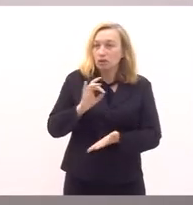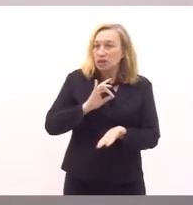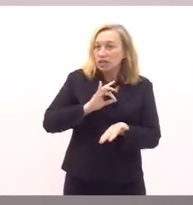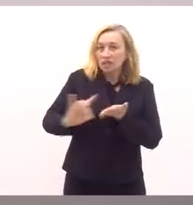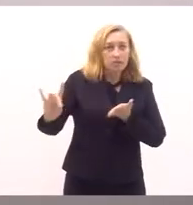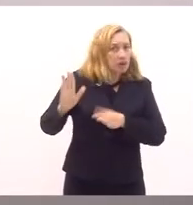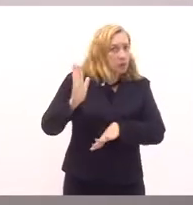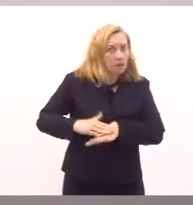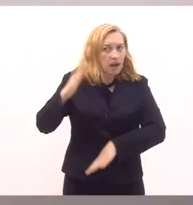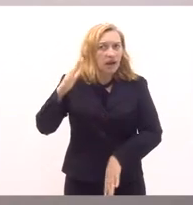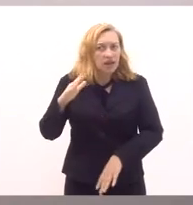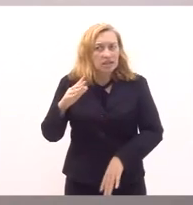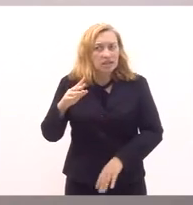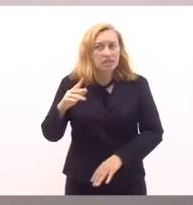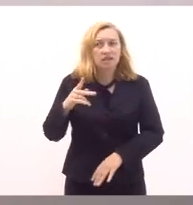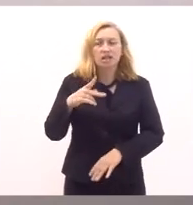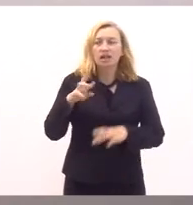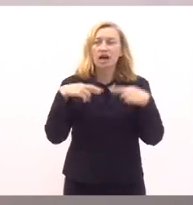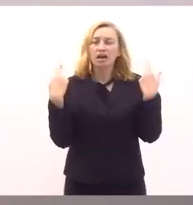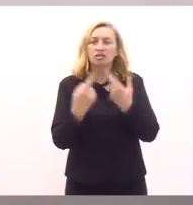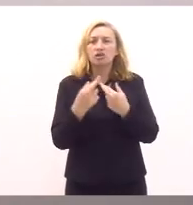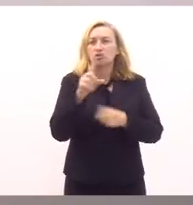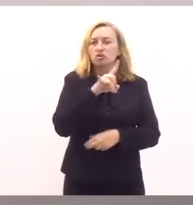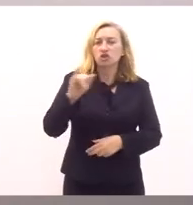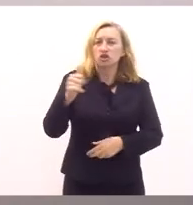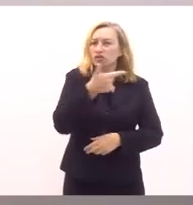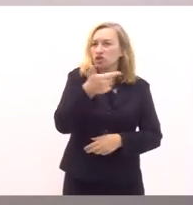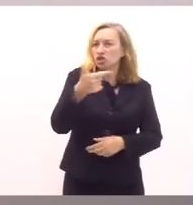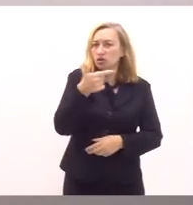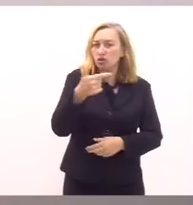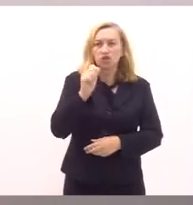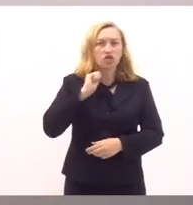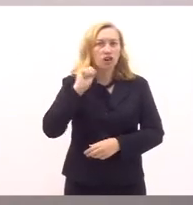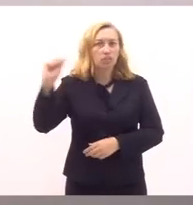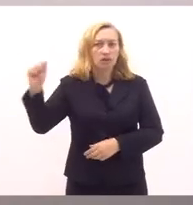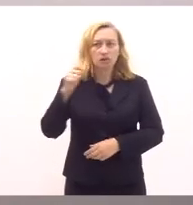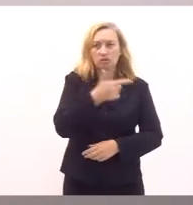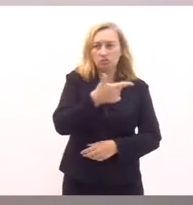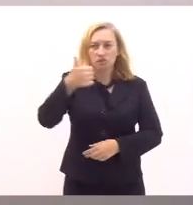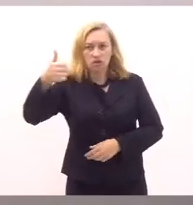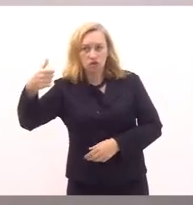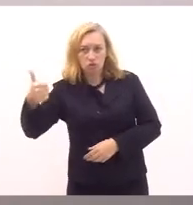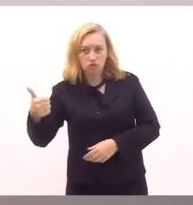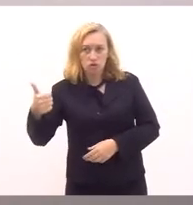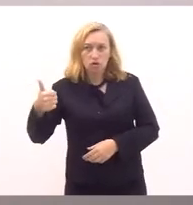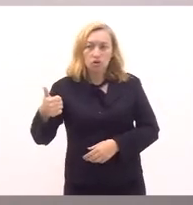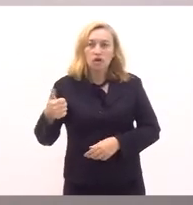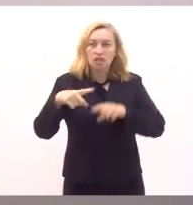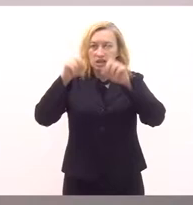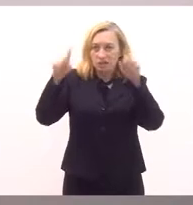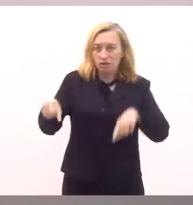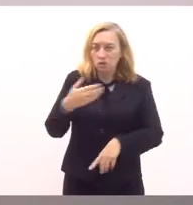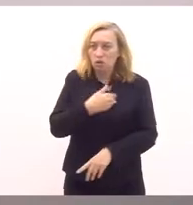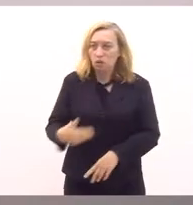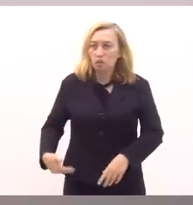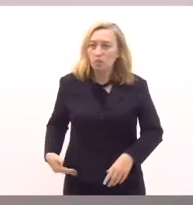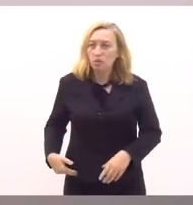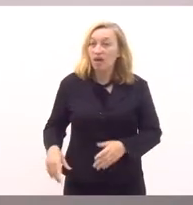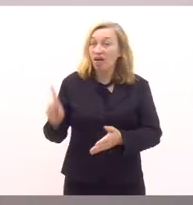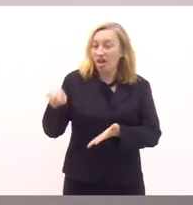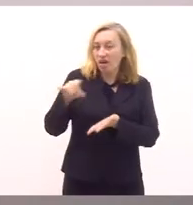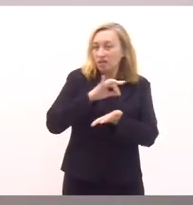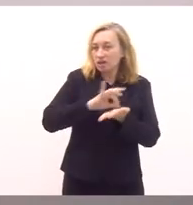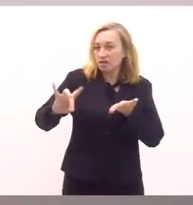porque ele nomeia, naquela reunião do dia 22 de abril de 2021, servidor público como maior inimigo, seu